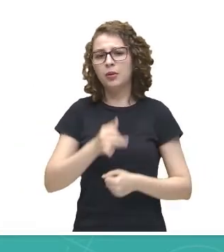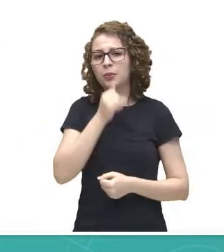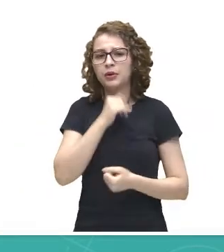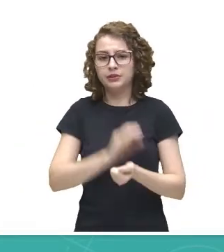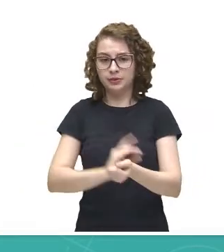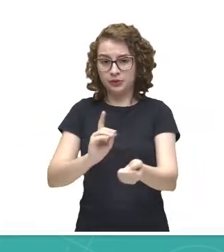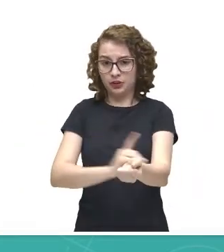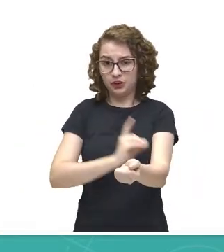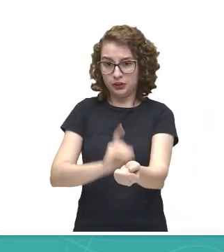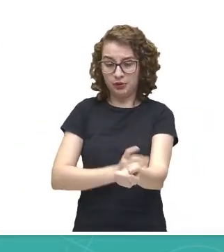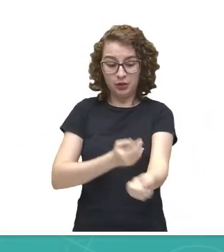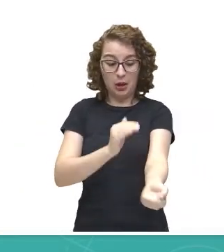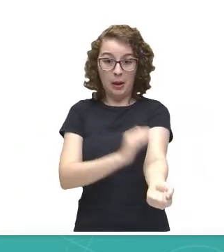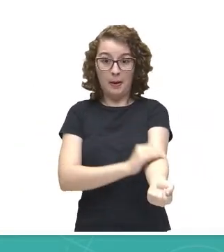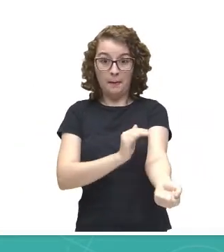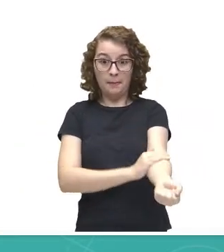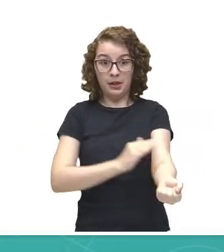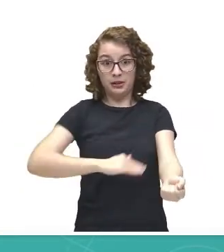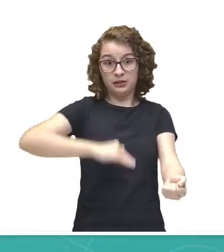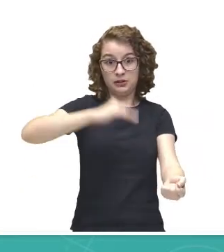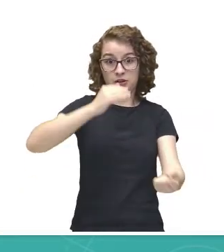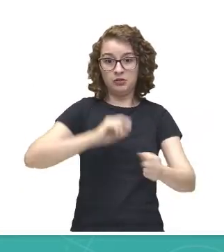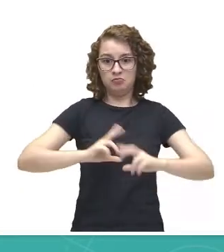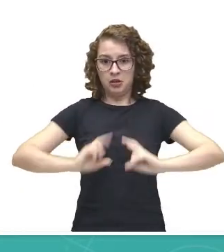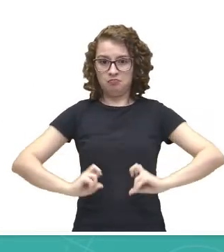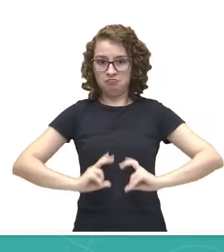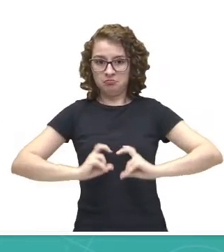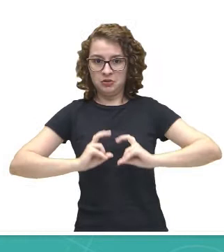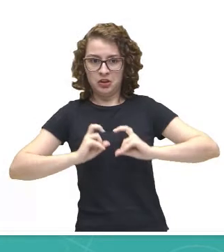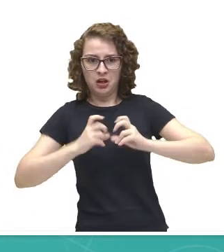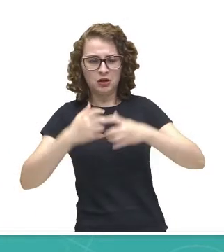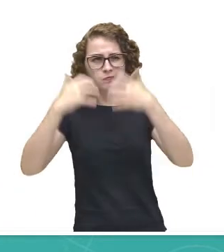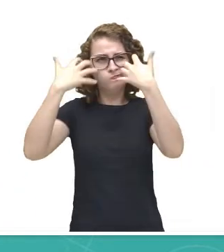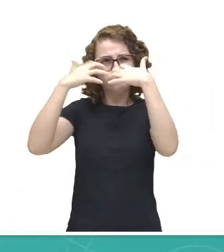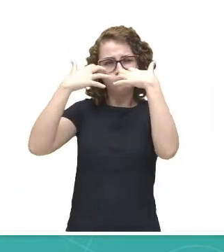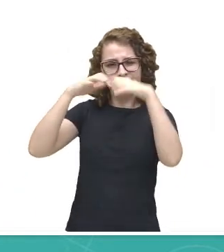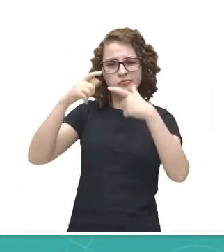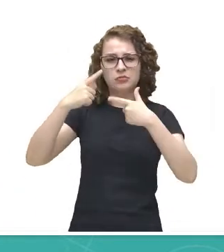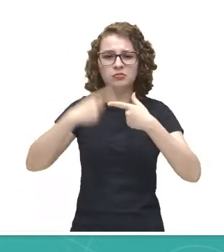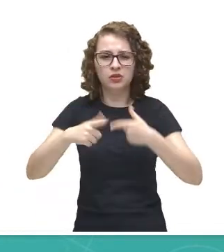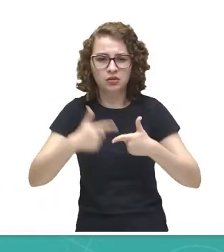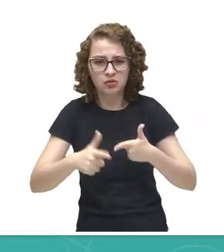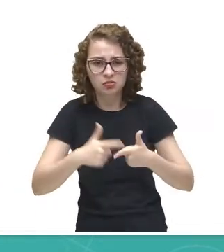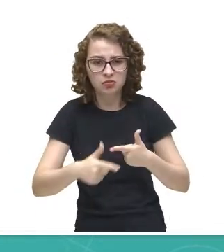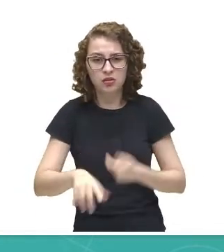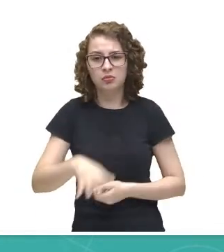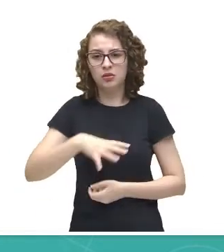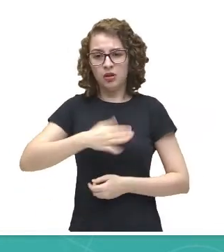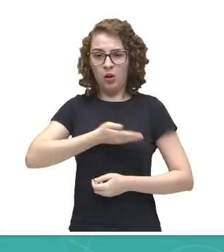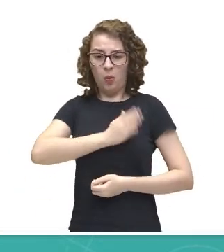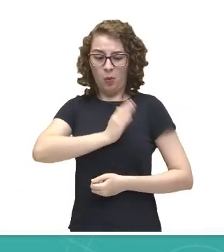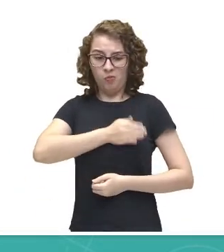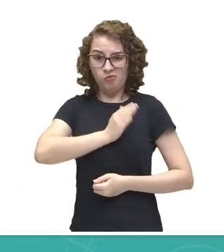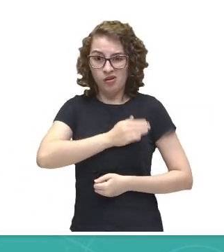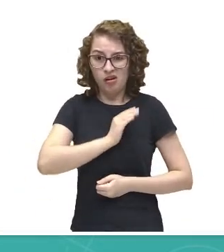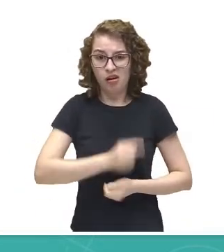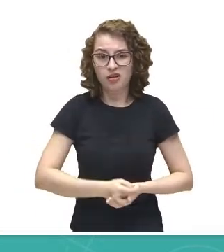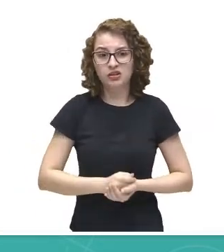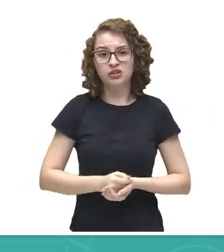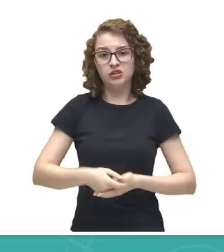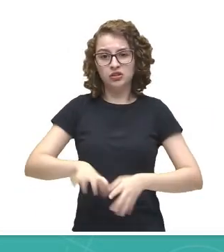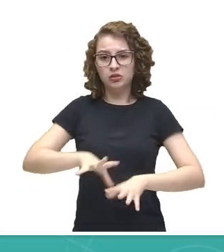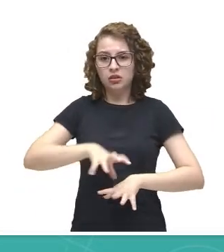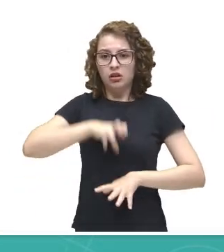diabetes, a hipertensão, câncer, doenças mentais, doenças cardíacas e doenças respiratórias, além de várias outras que nós temos